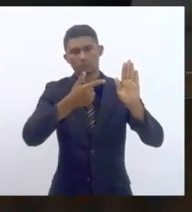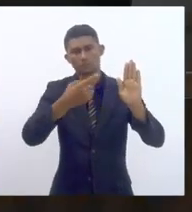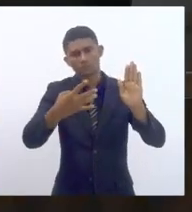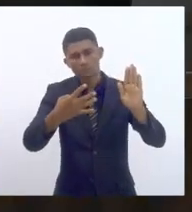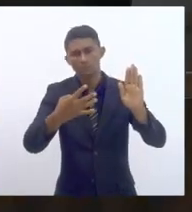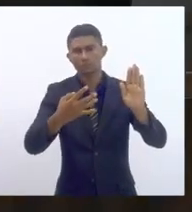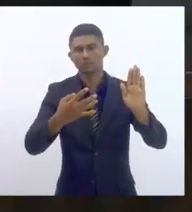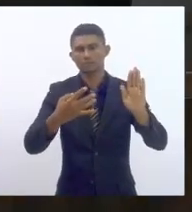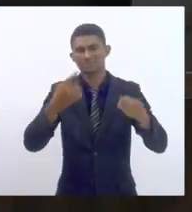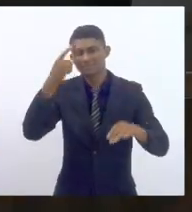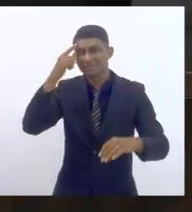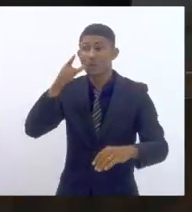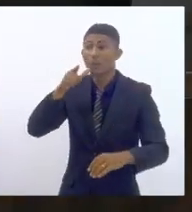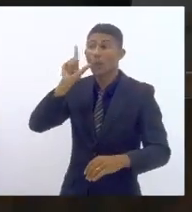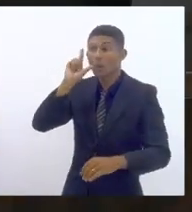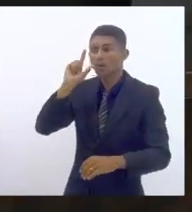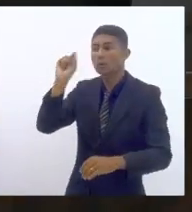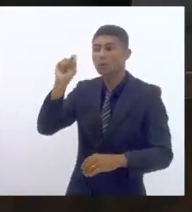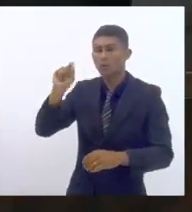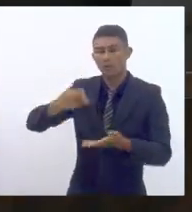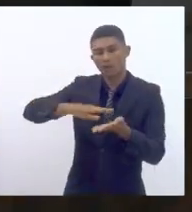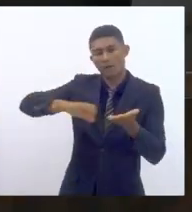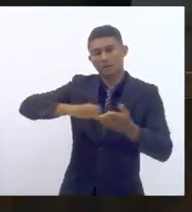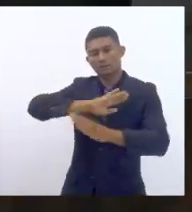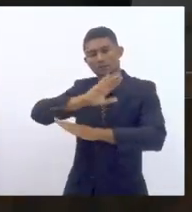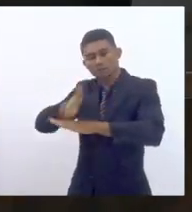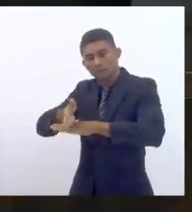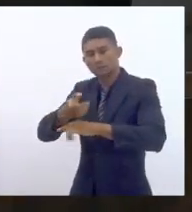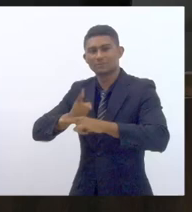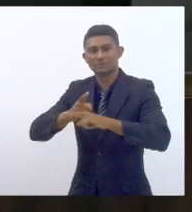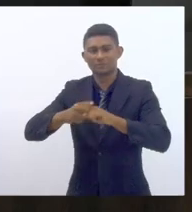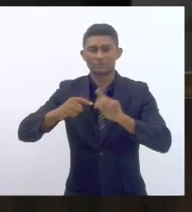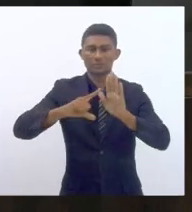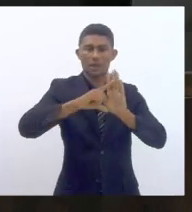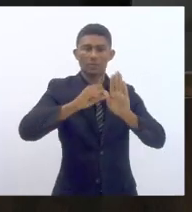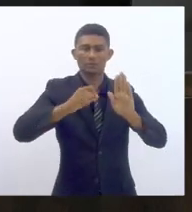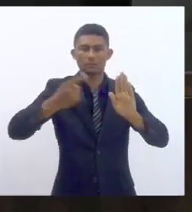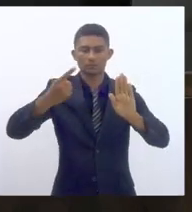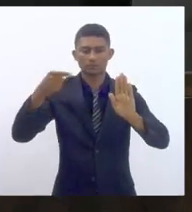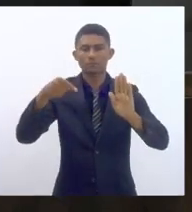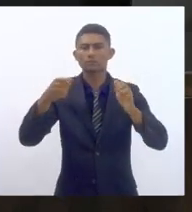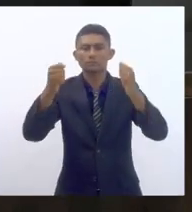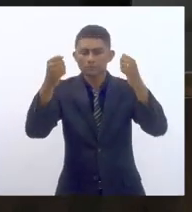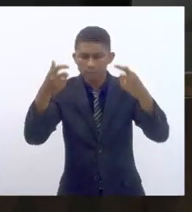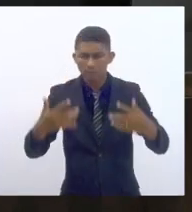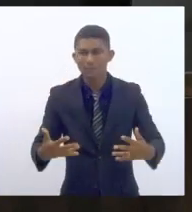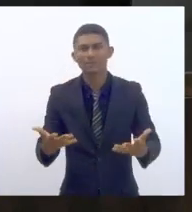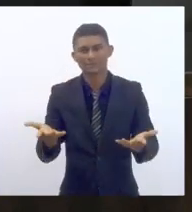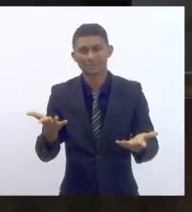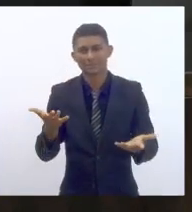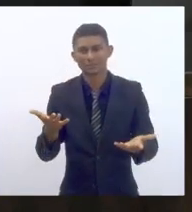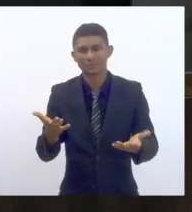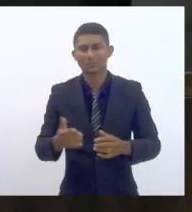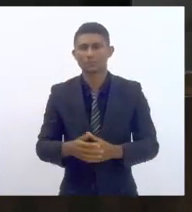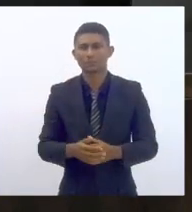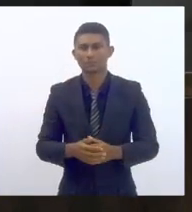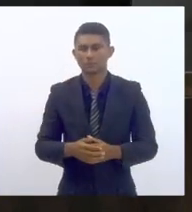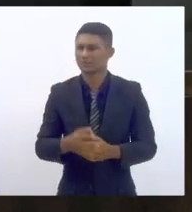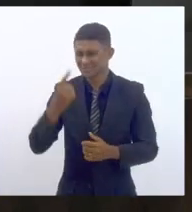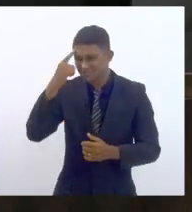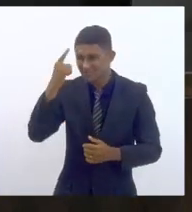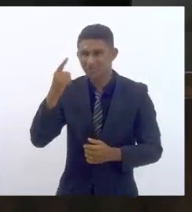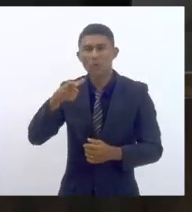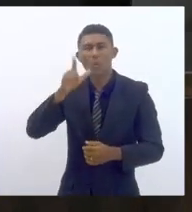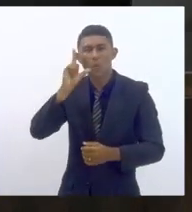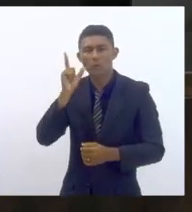24º foi de ontem, era para derrubar. É para derrubar. O entendimento que o artigo 1º, ele trata das condicionantes. Tá, hein? Lembra que nós